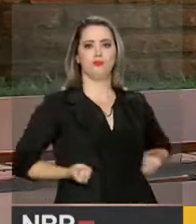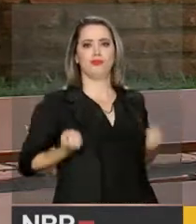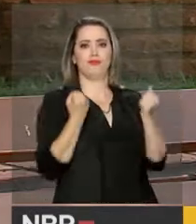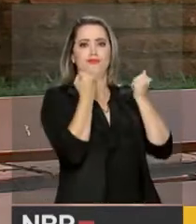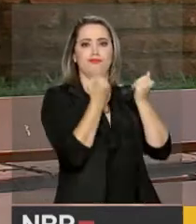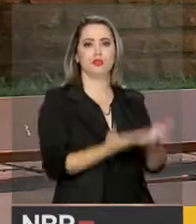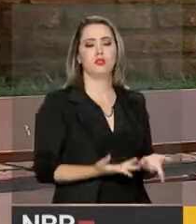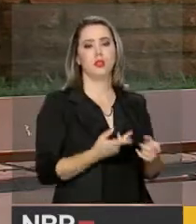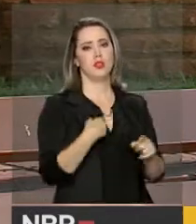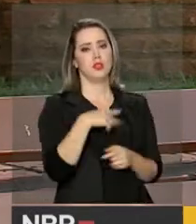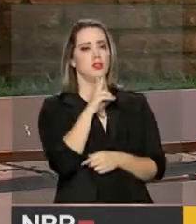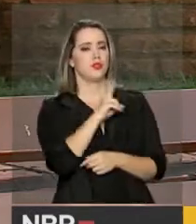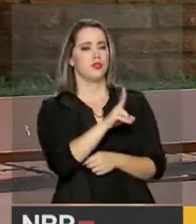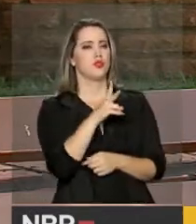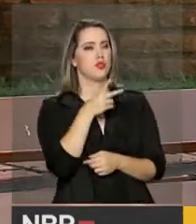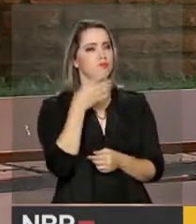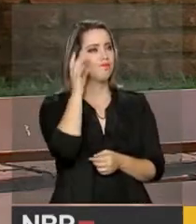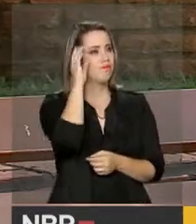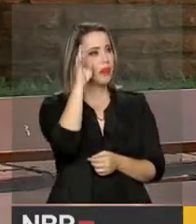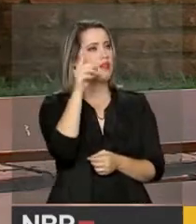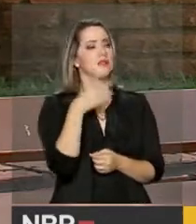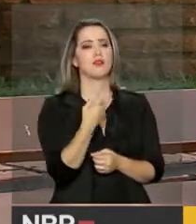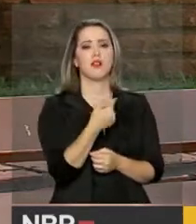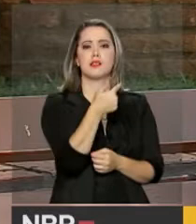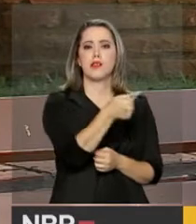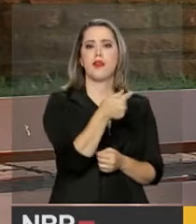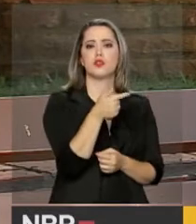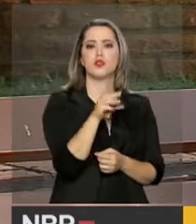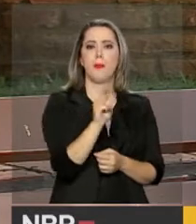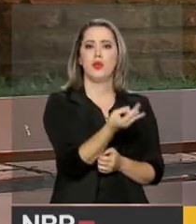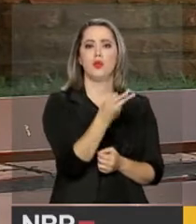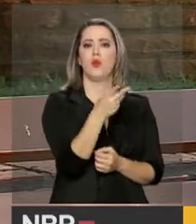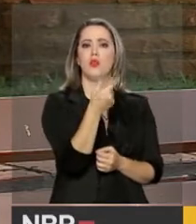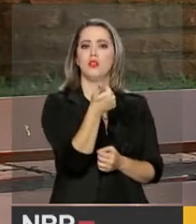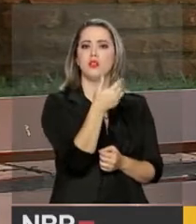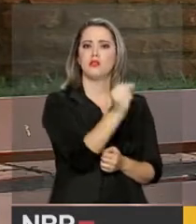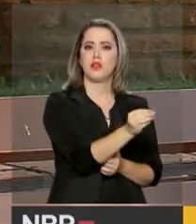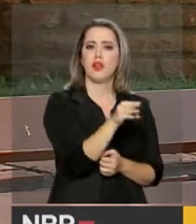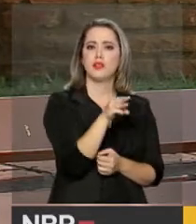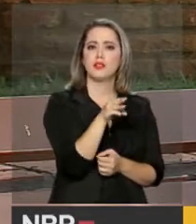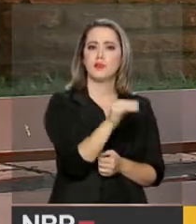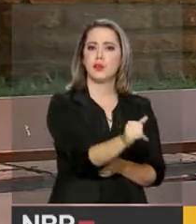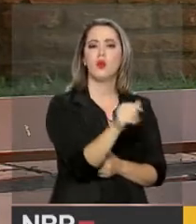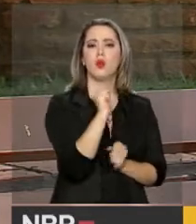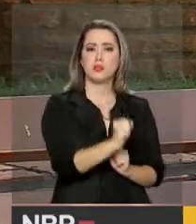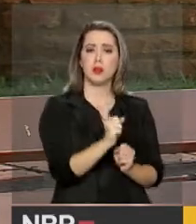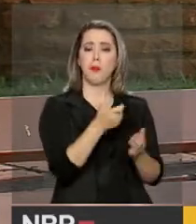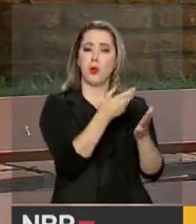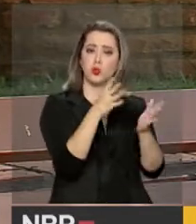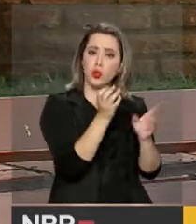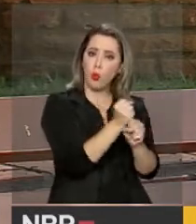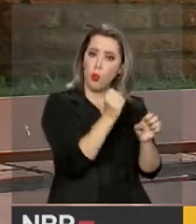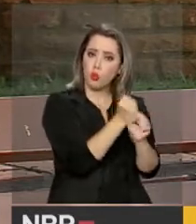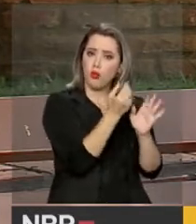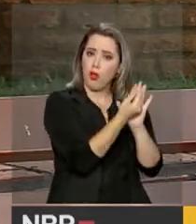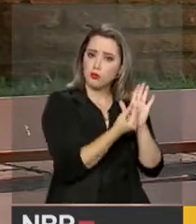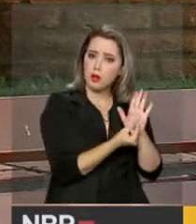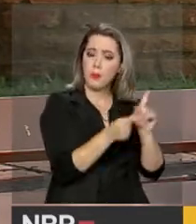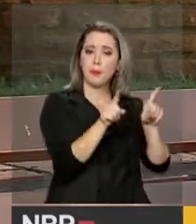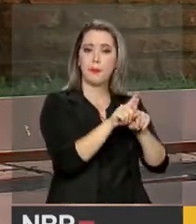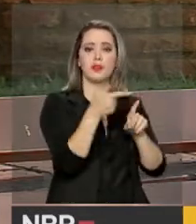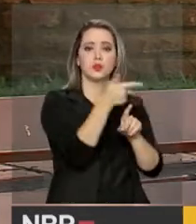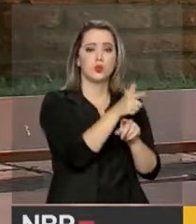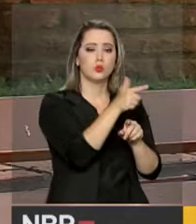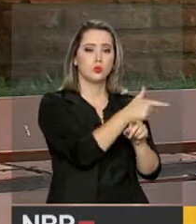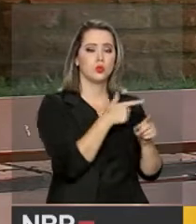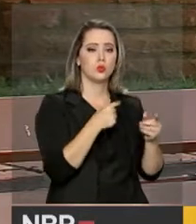gastos, sempre se fala em 7 bilhões, 10 bilhões, porque está pensando só naquilo que a gente já mede. Mas a parte inferior do iceberg que ninguém enxerga